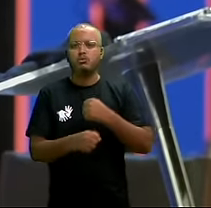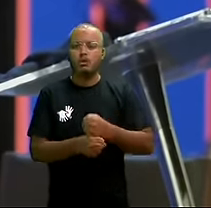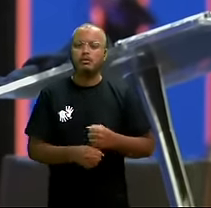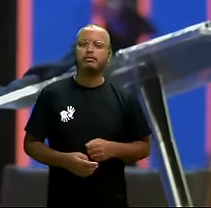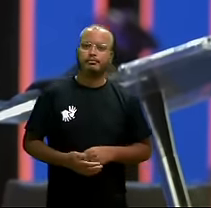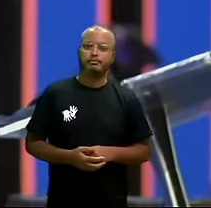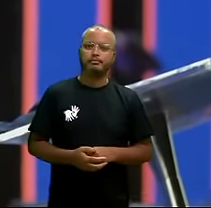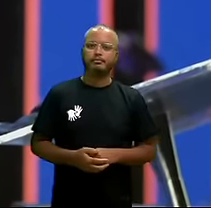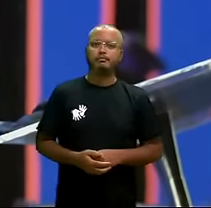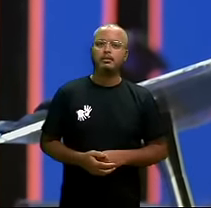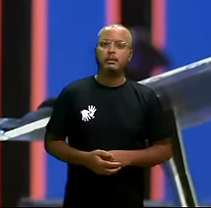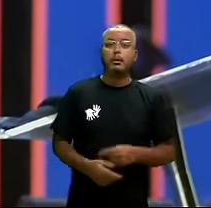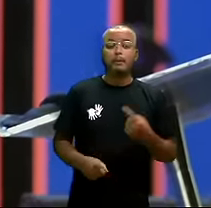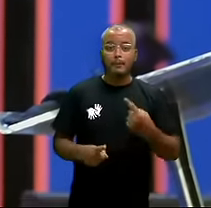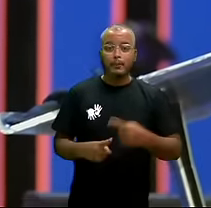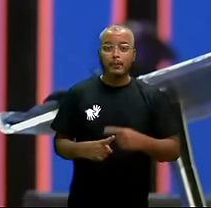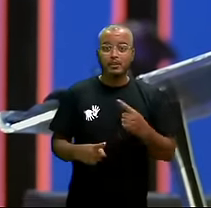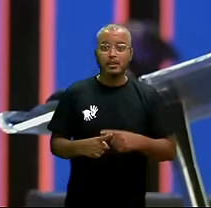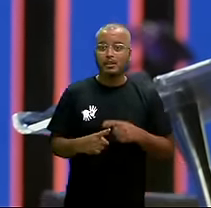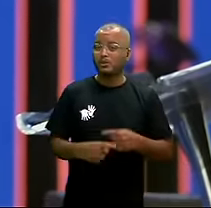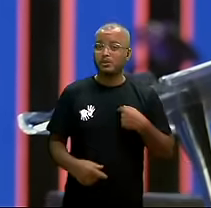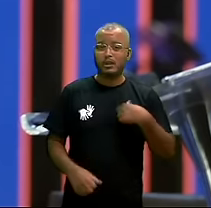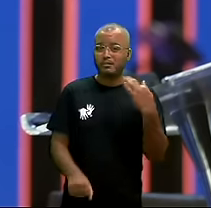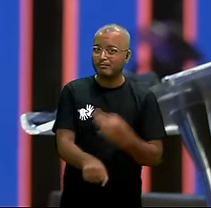deixar Deus levar.